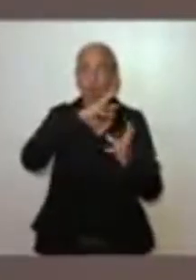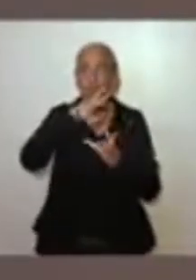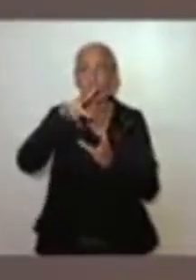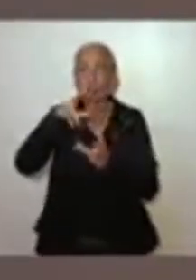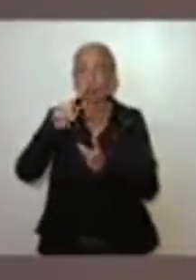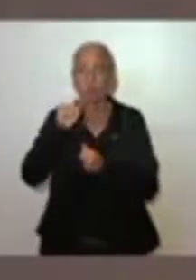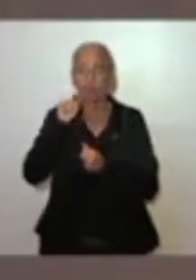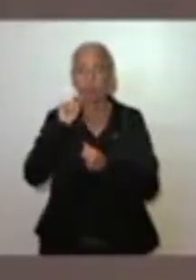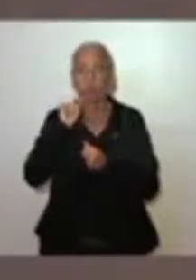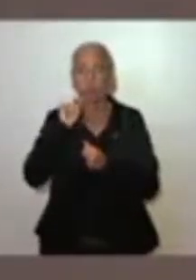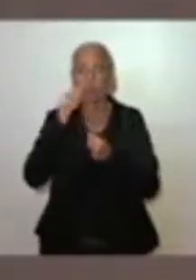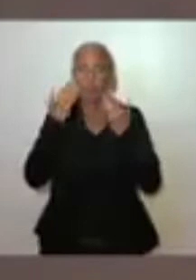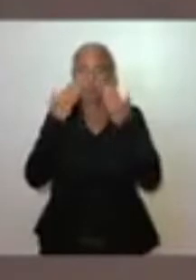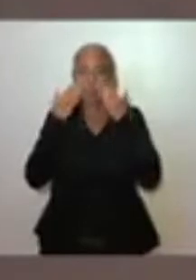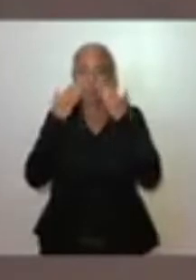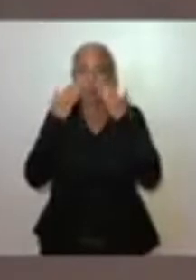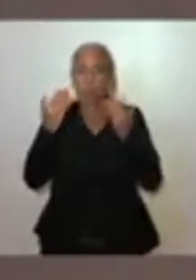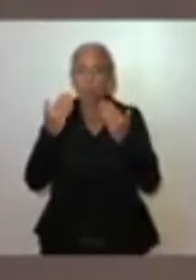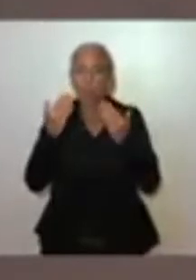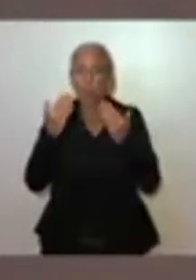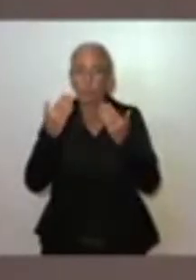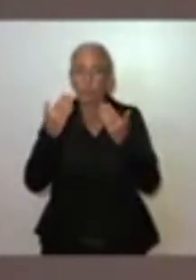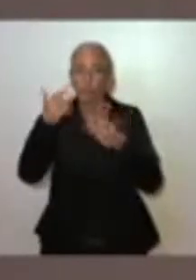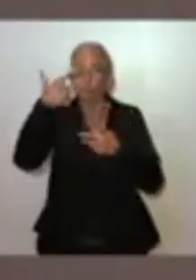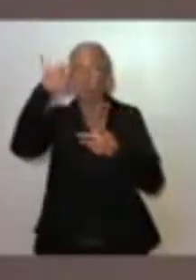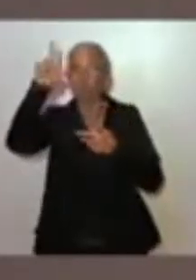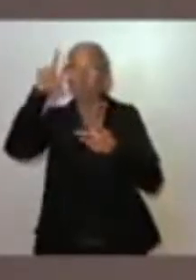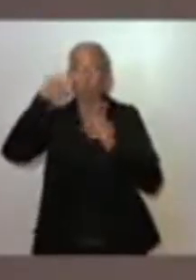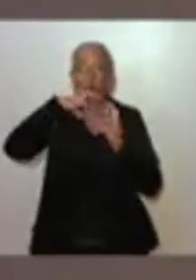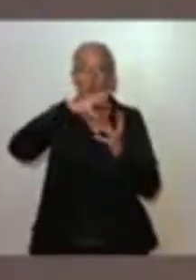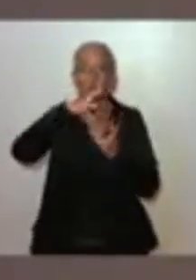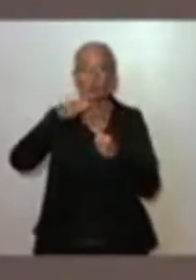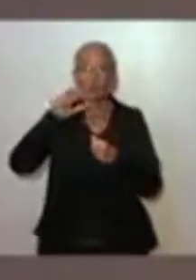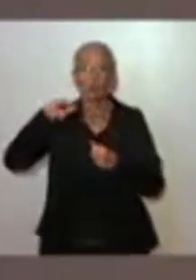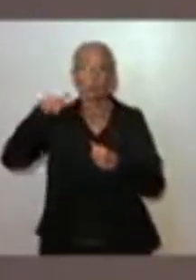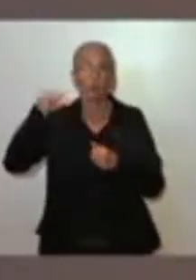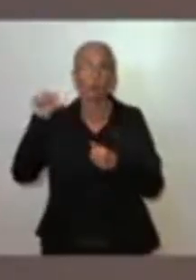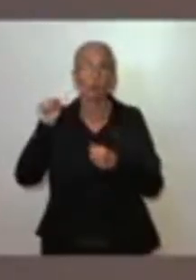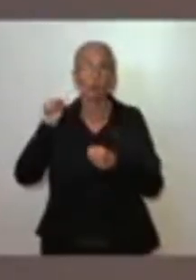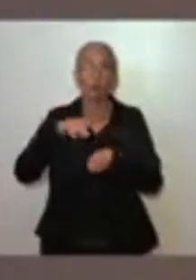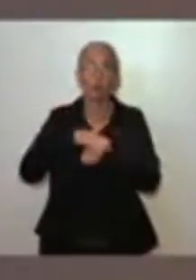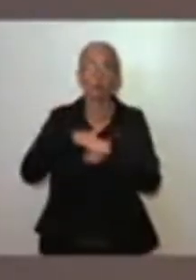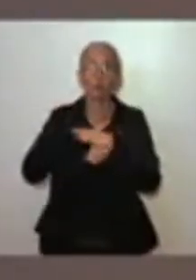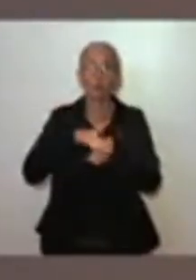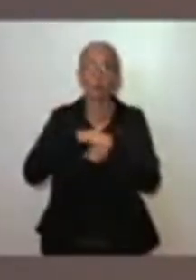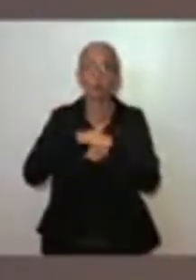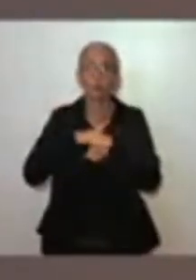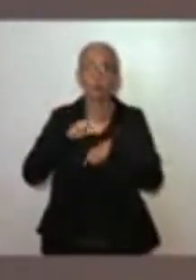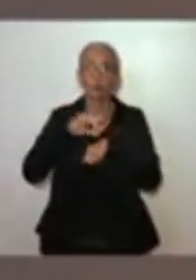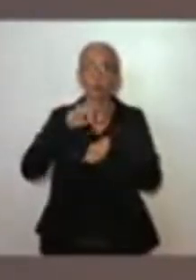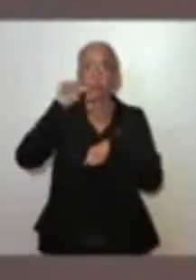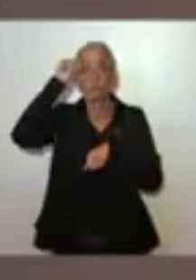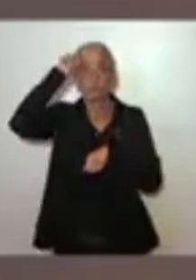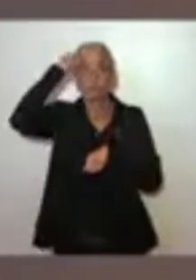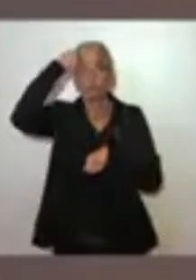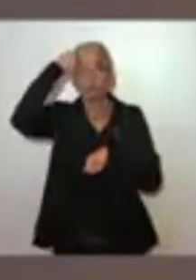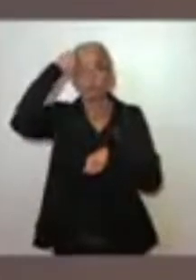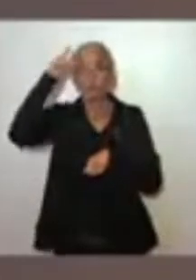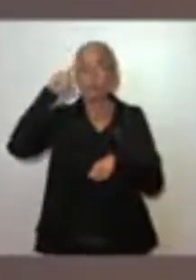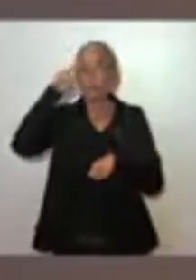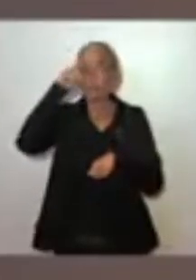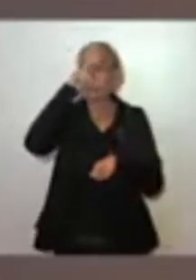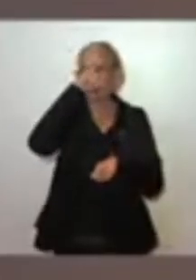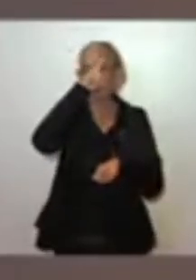de uma visão Alienígena é porque nunca conversou com uma pessoa negra para saber as dificuldades